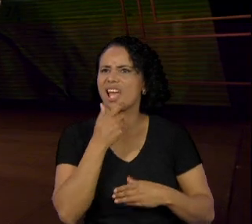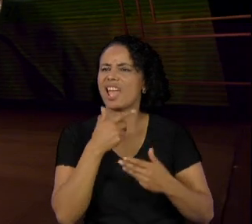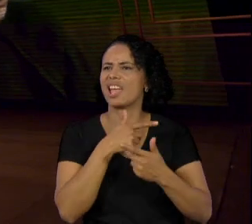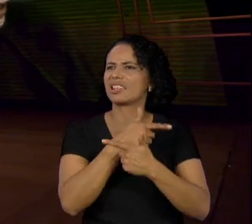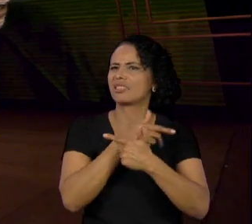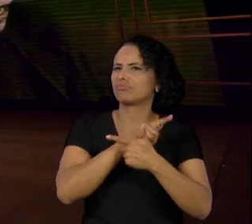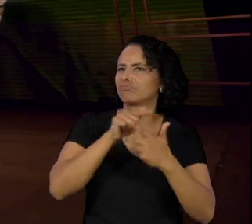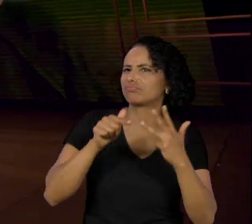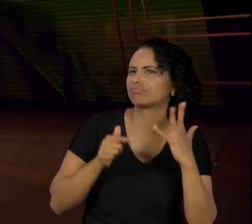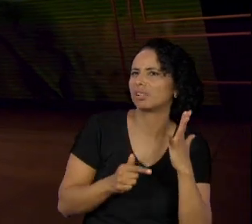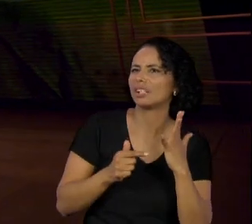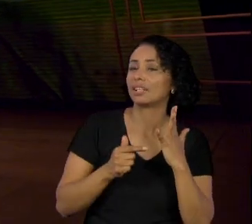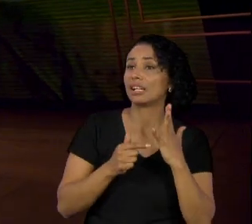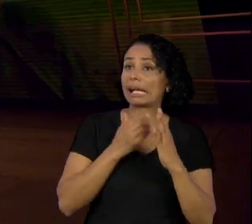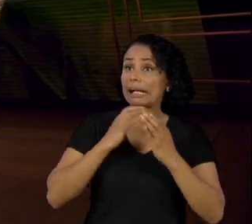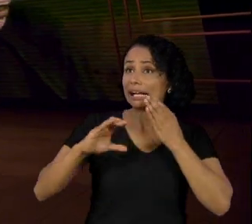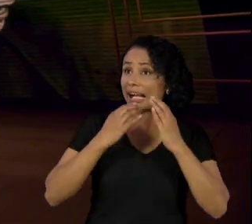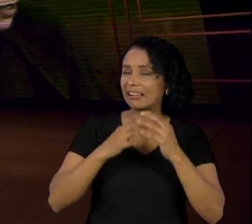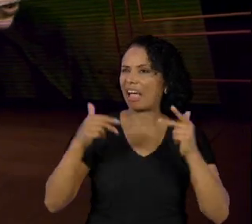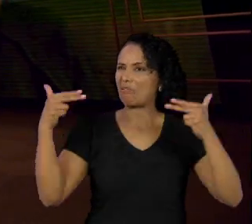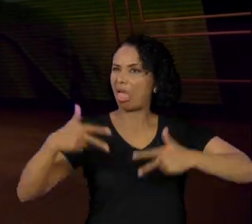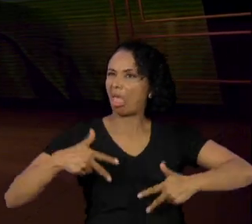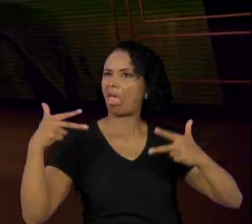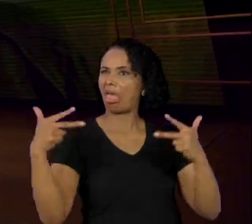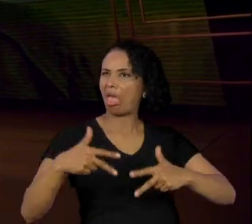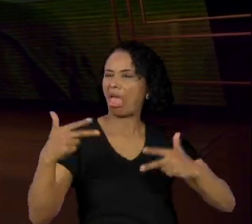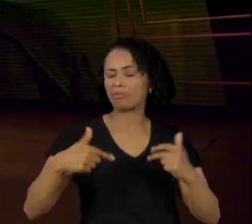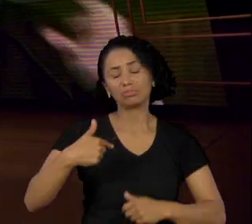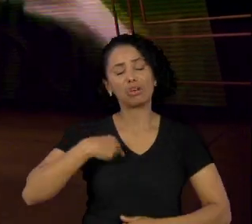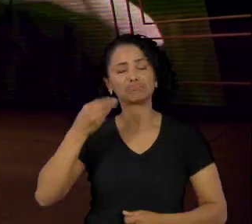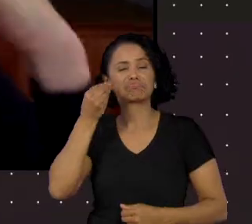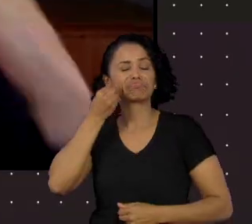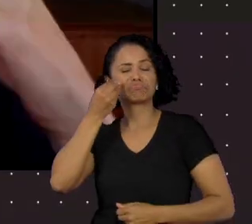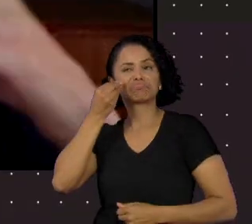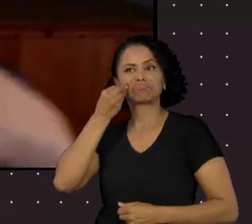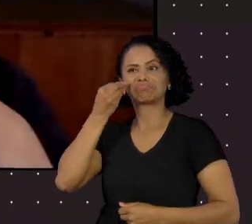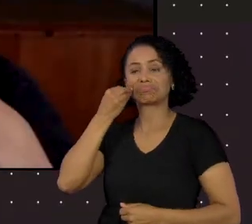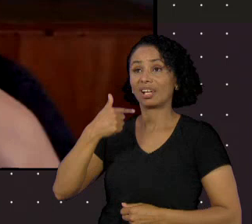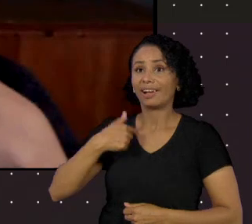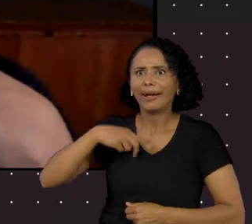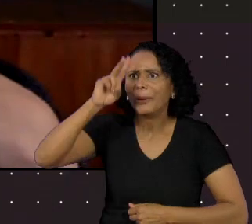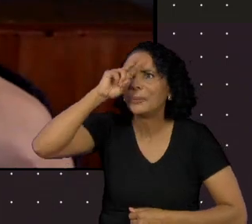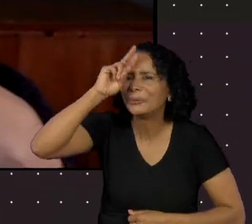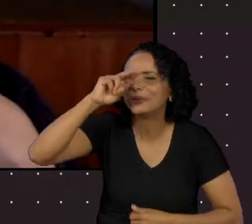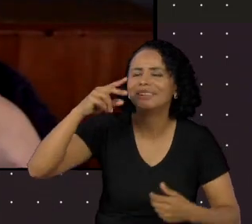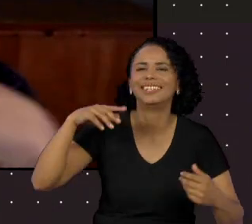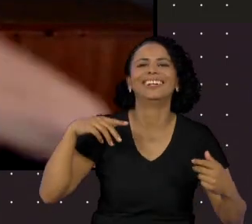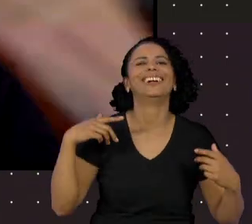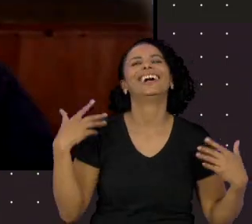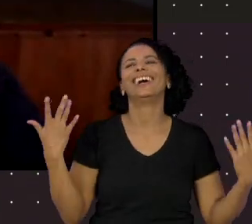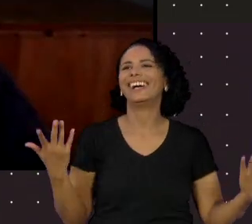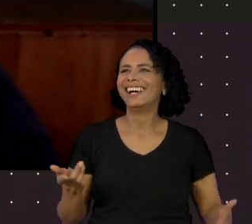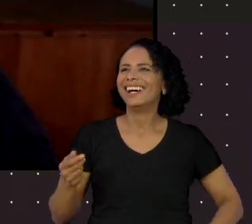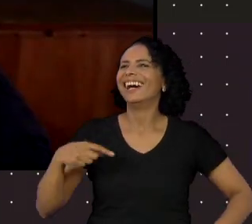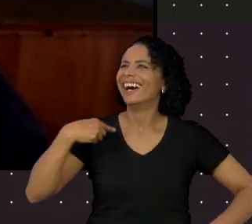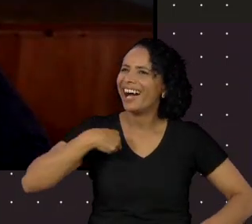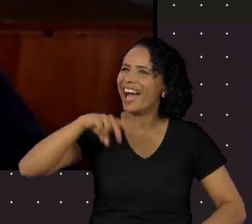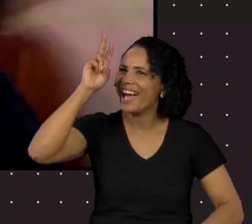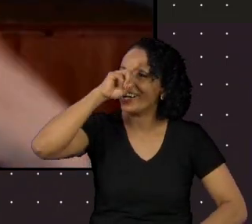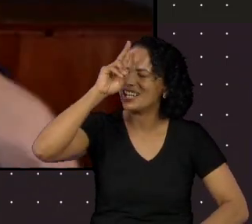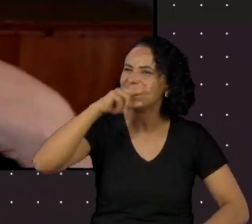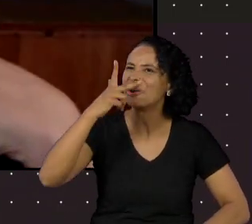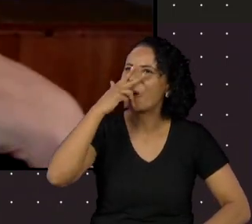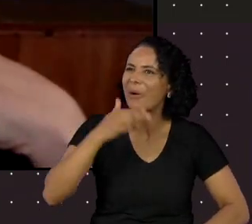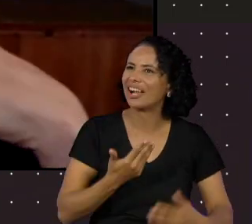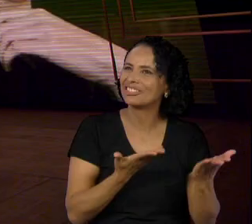li aquilo e falei, tá, vou fazer esse teste, eu fiz. E eu lembro, eu acho que a gente jovem é